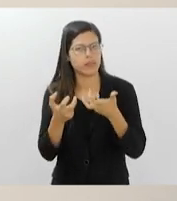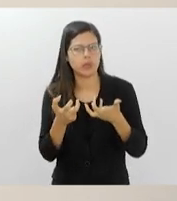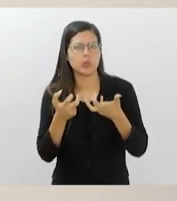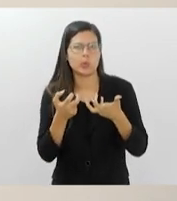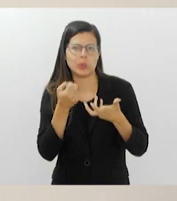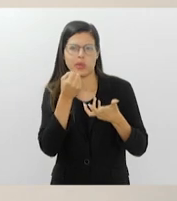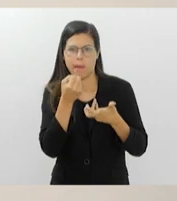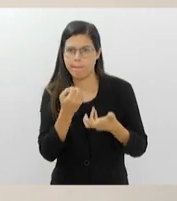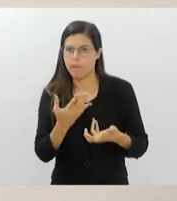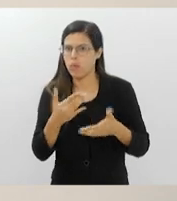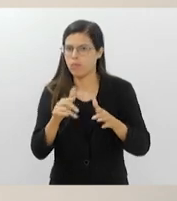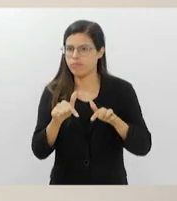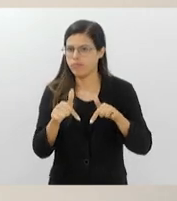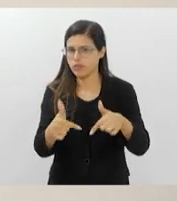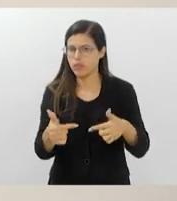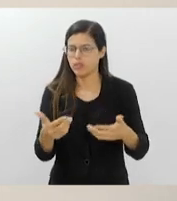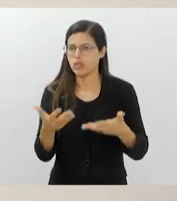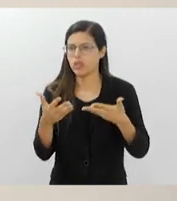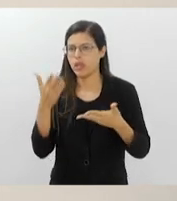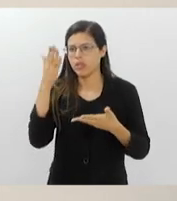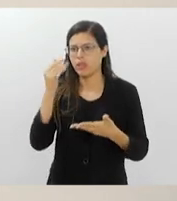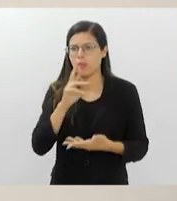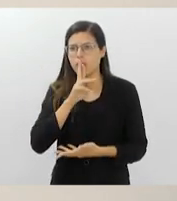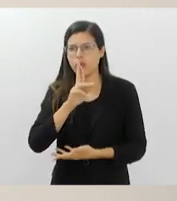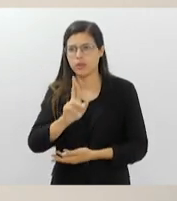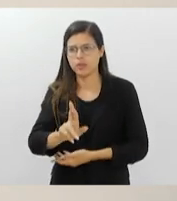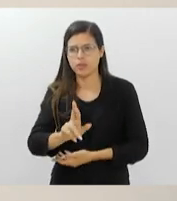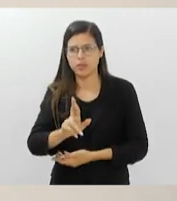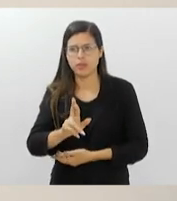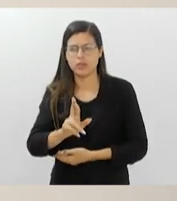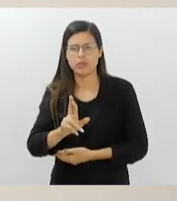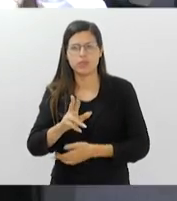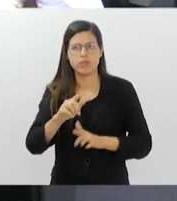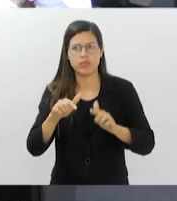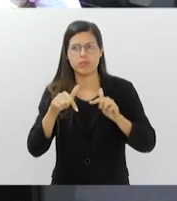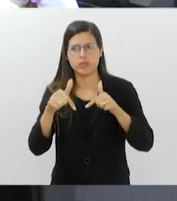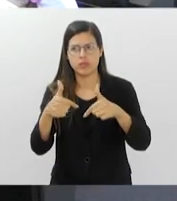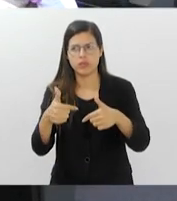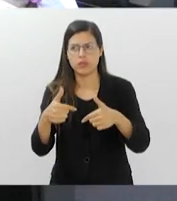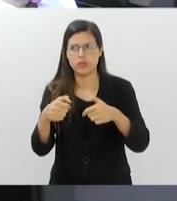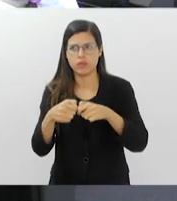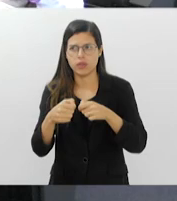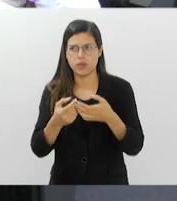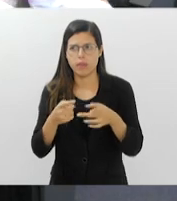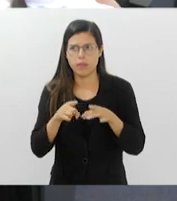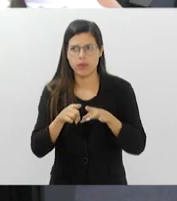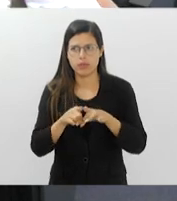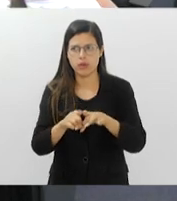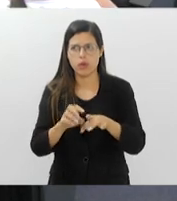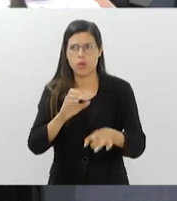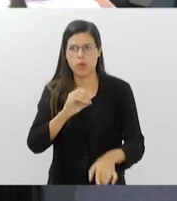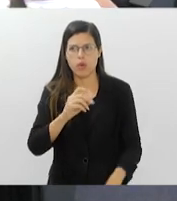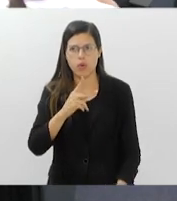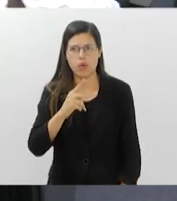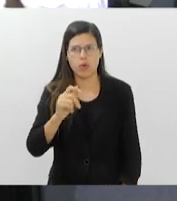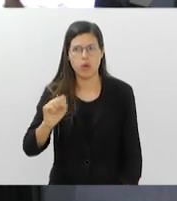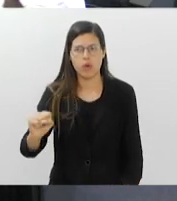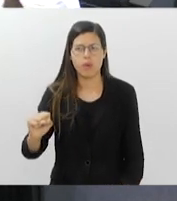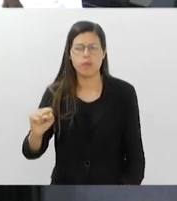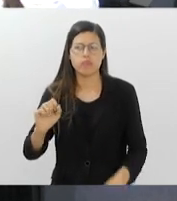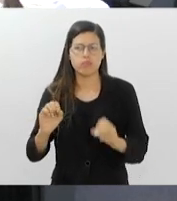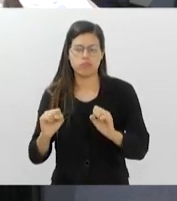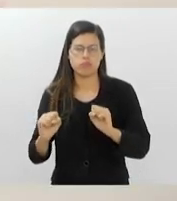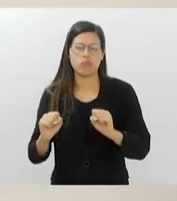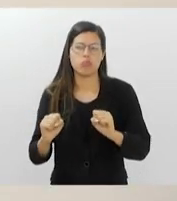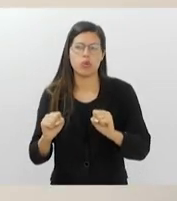gente quer né saber dos resultados dessa iniciativa que tá sendo feita em parceria com a opas para que a gente possa às vezes